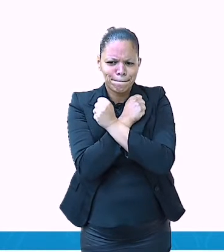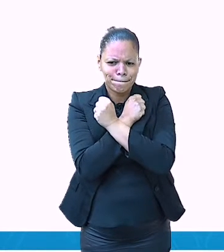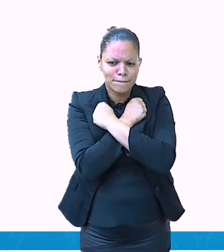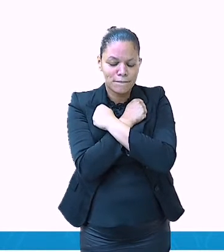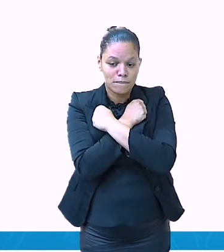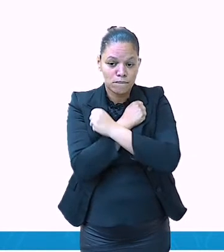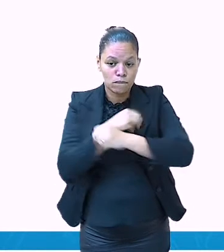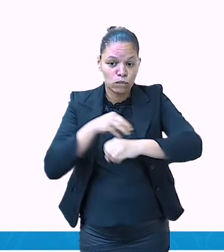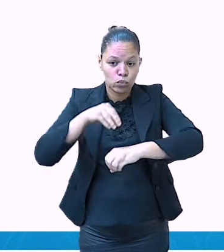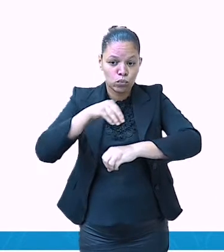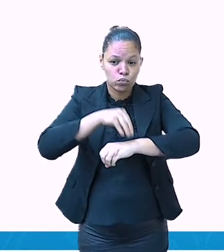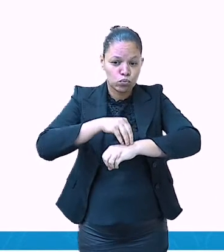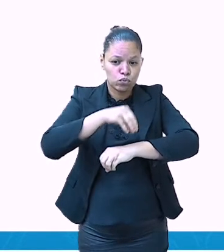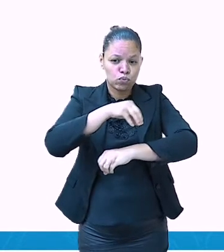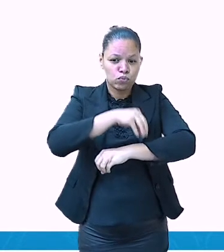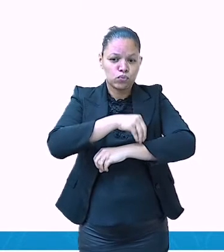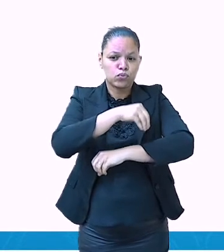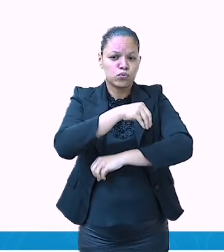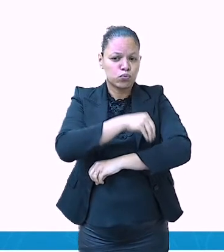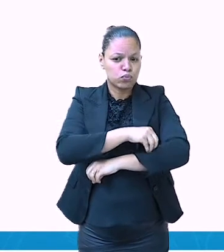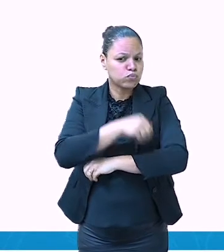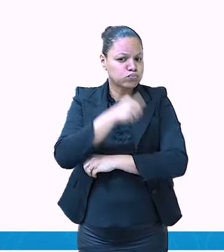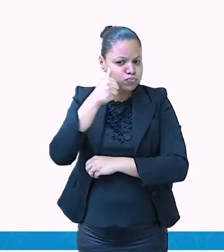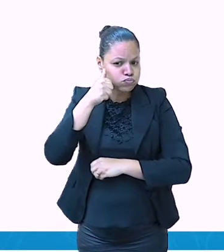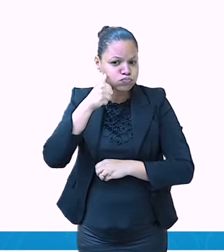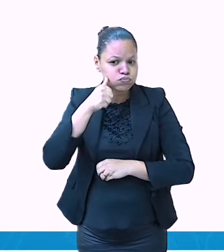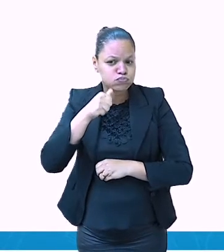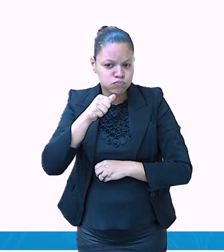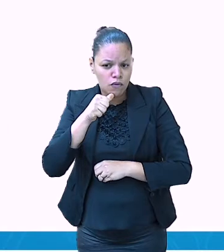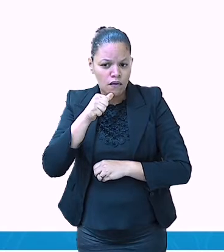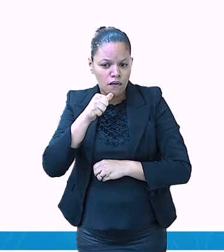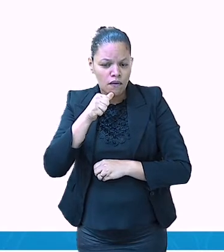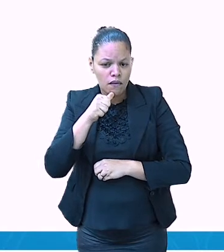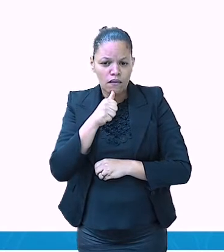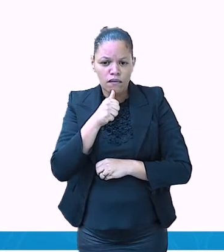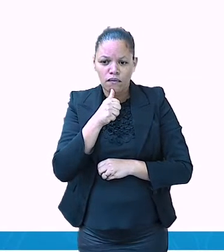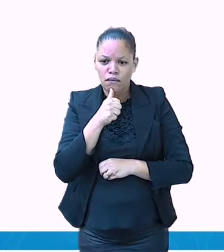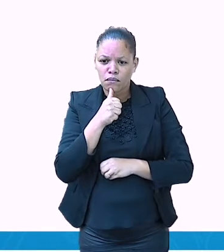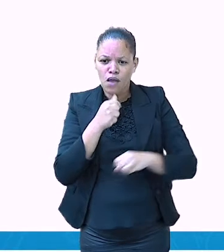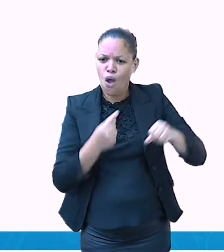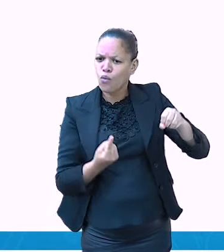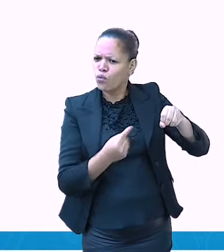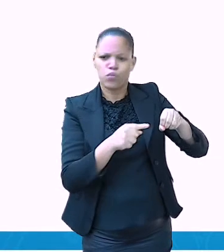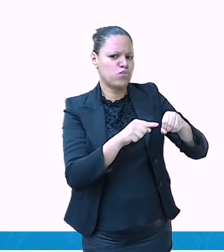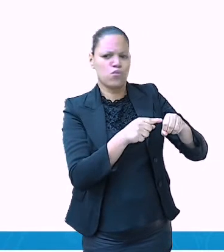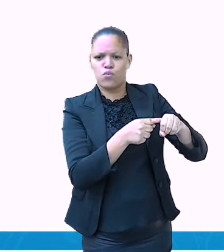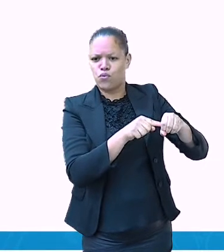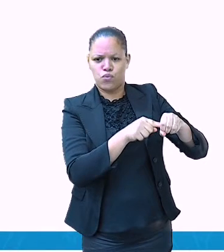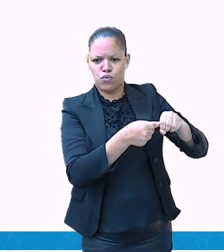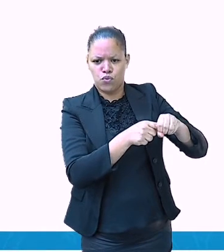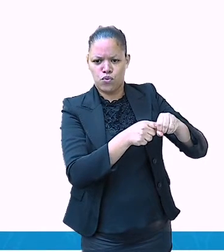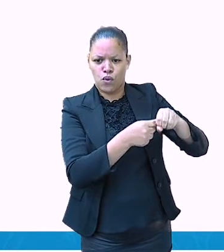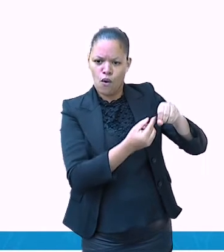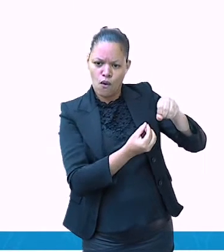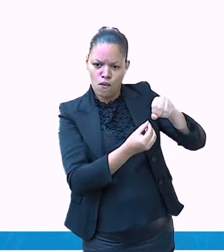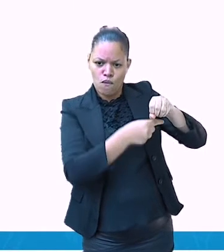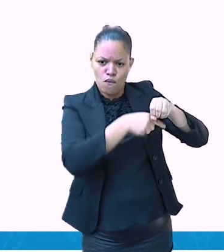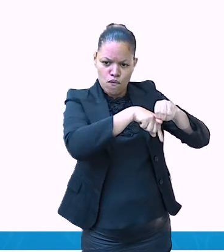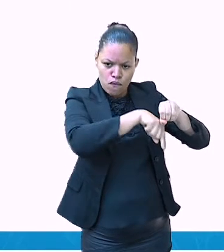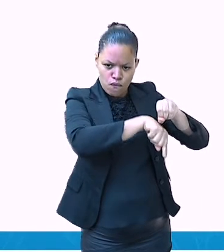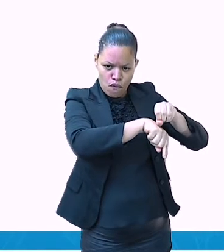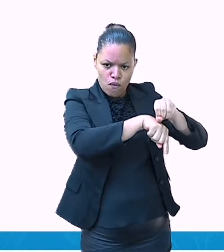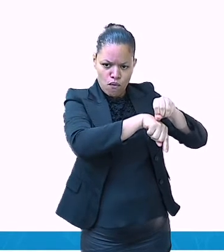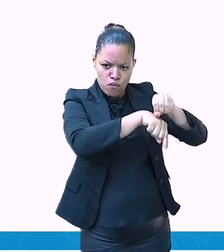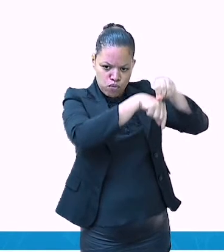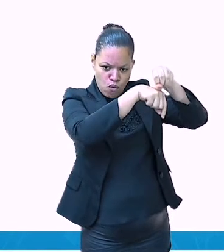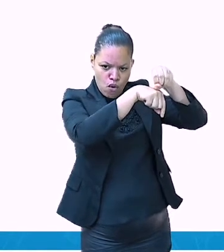amplexo. Mas essa fecundação, ela é feita do lado de fora. A fêmea, ela solta os óvulos na